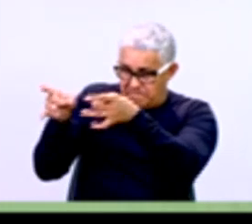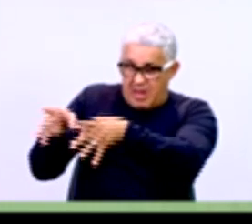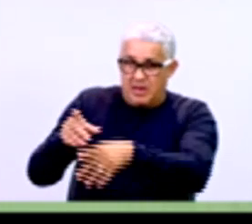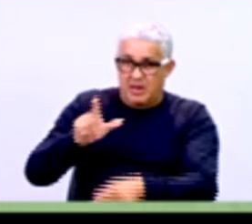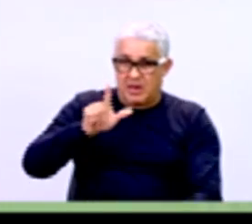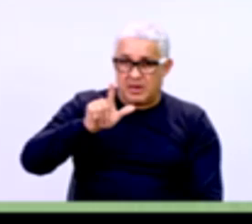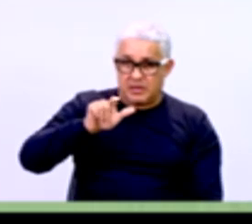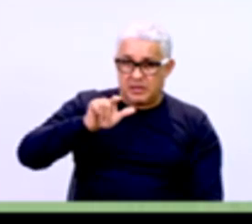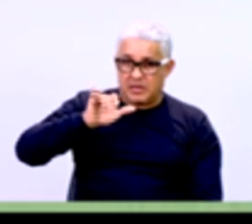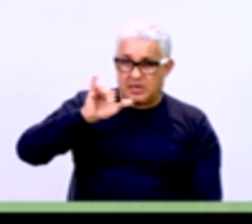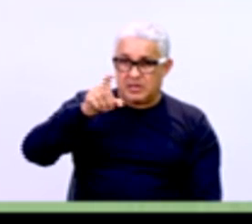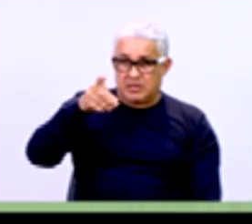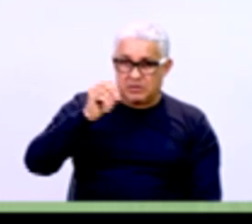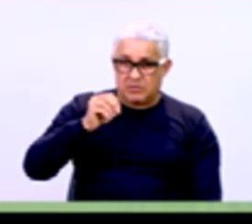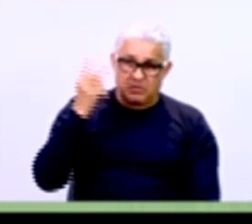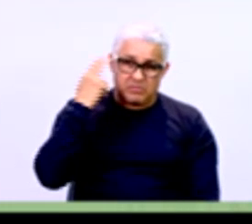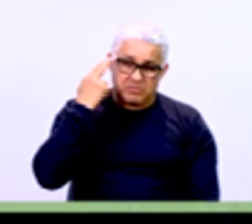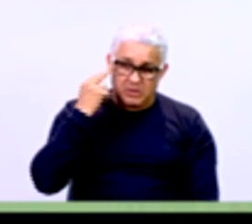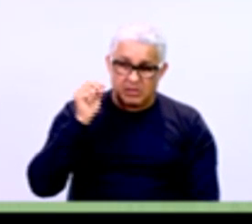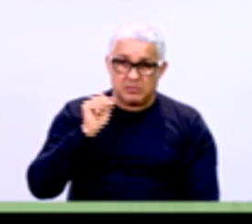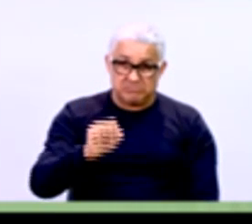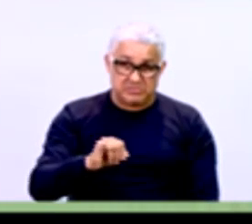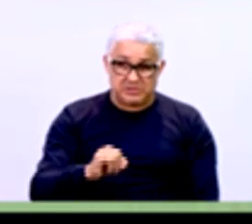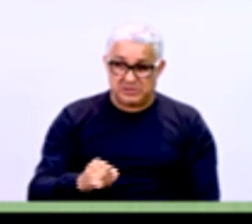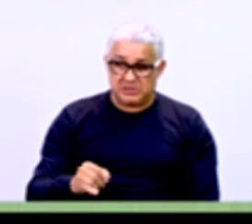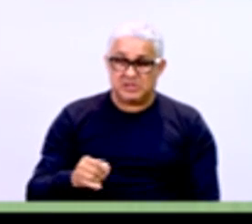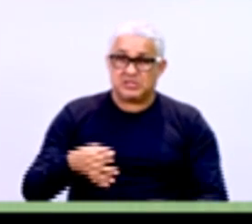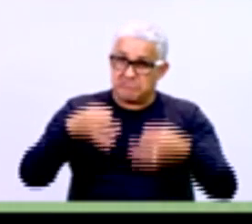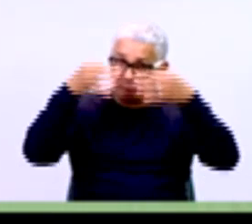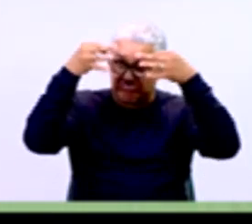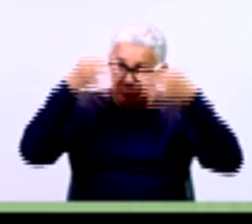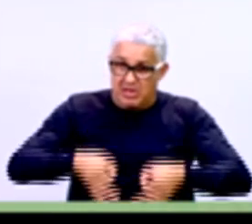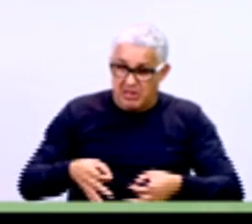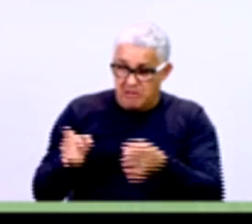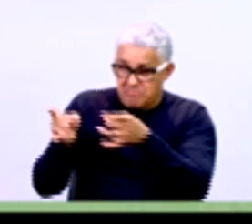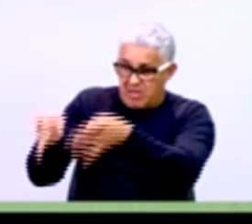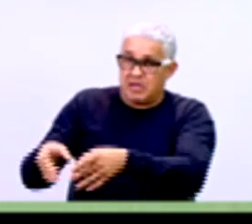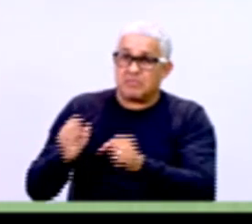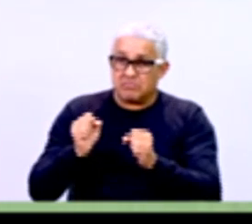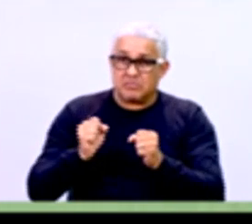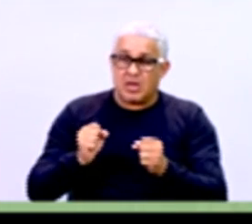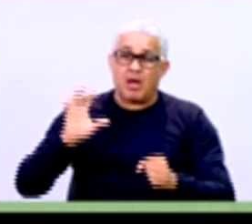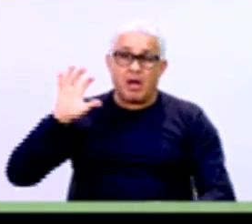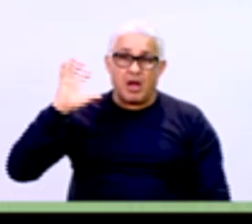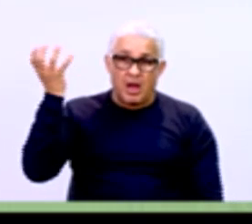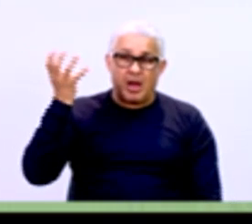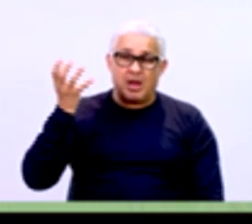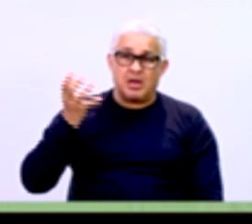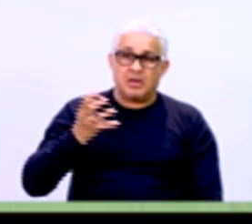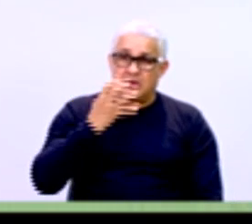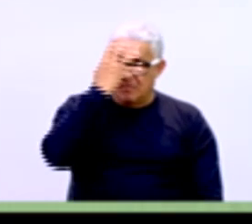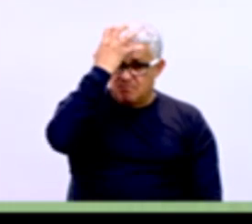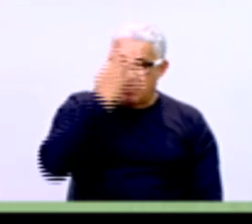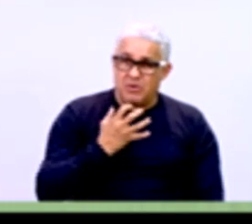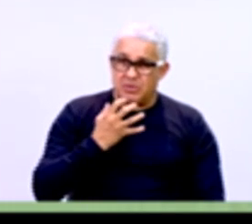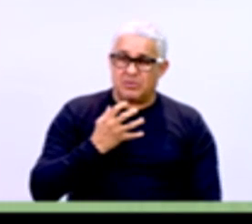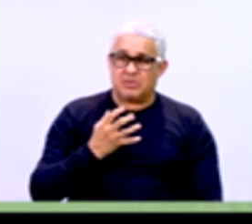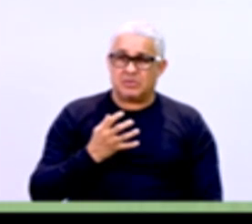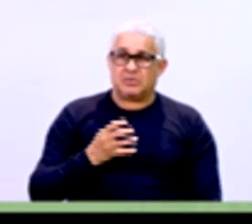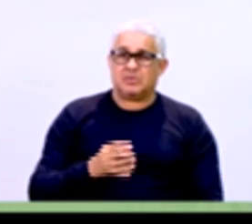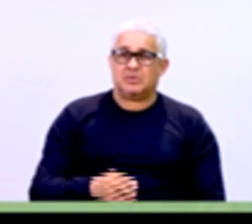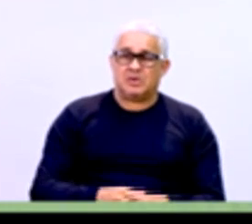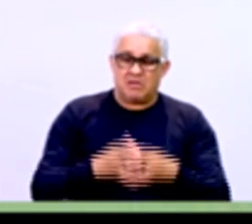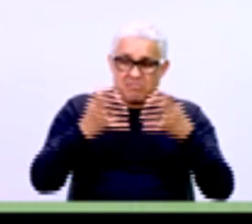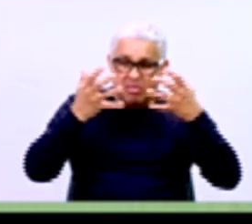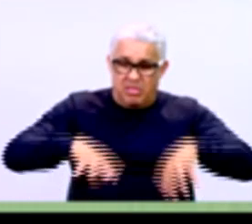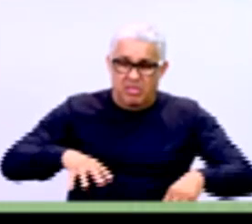comum, saiba que se ele não for descartado de forma adequada, pode causar sérios danos ao meio ambiente. Olha só que interessante, gente, um